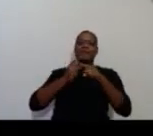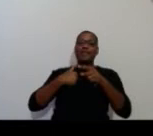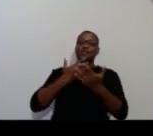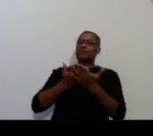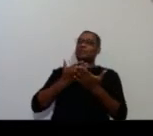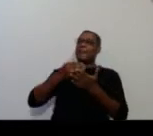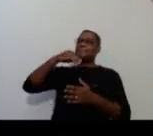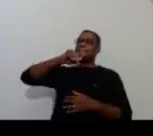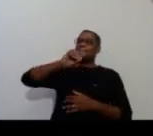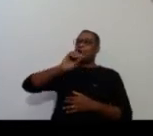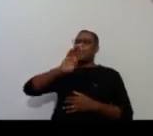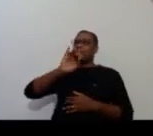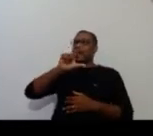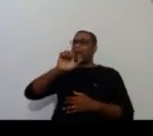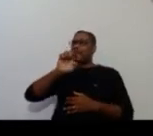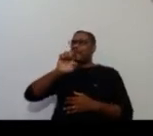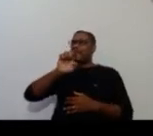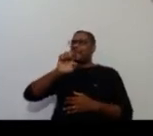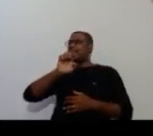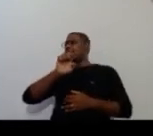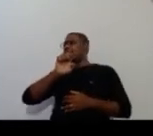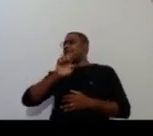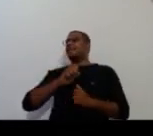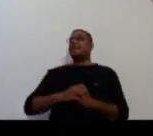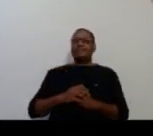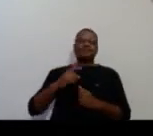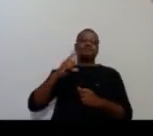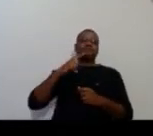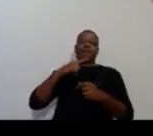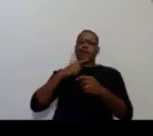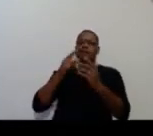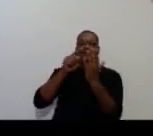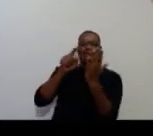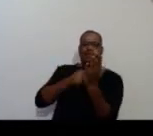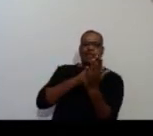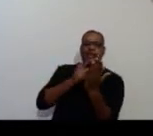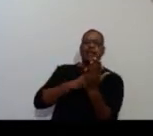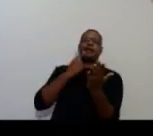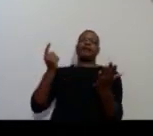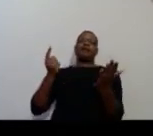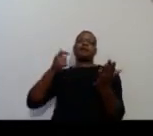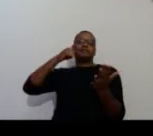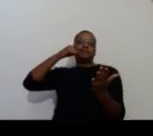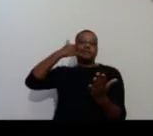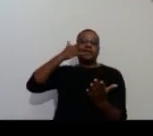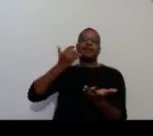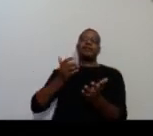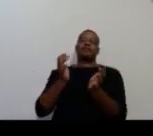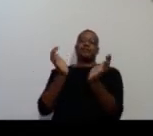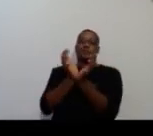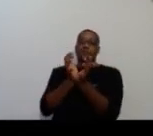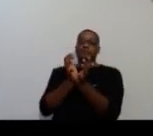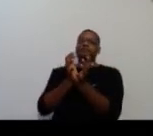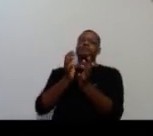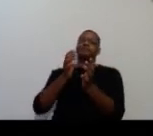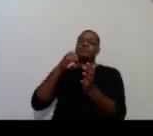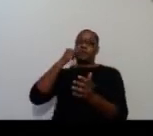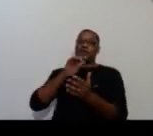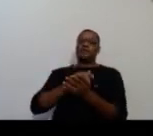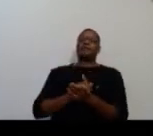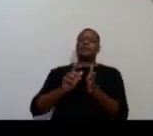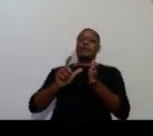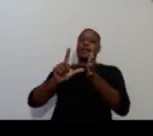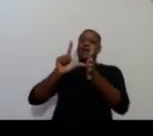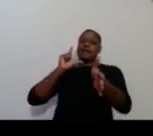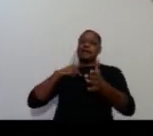tablet, notebook, celular. Antes, na escola, era proibido levar o celular. Eu tinha uma raiva quando eu chegava na faculdade para dar aula e via